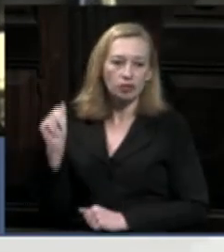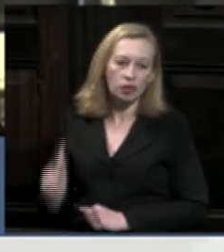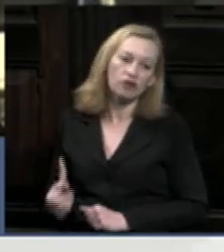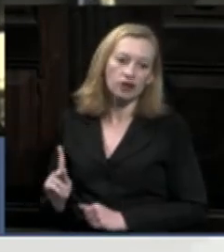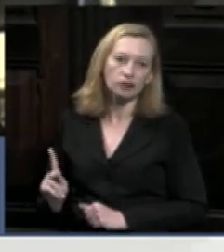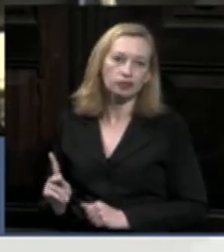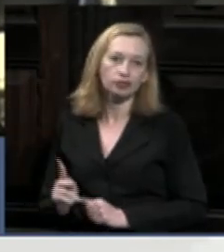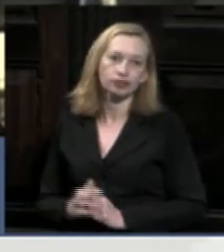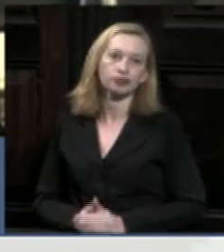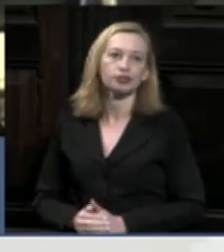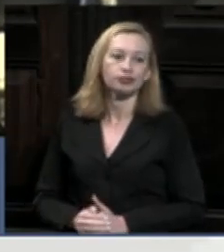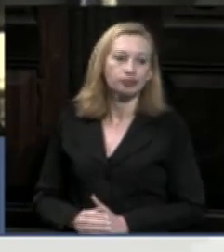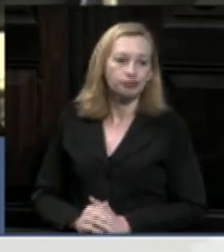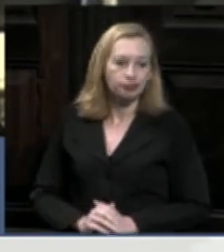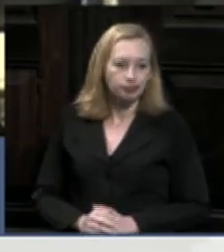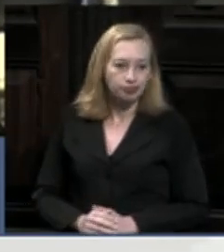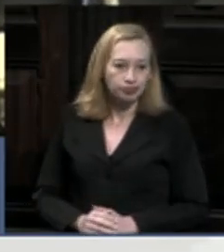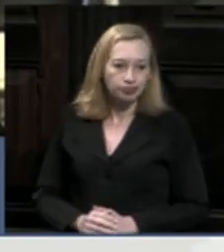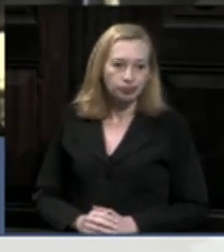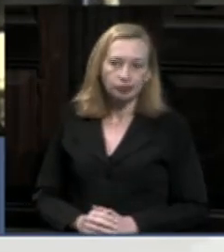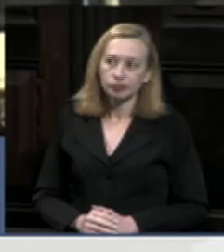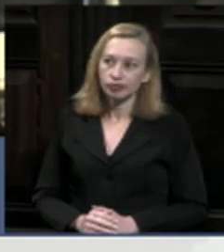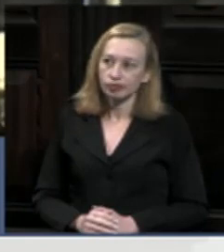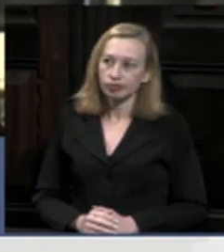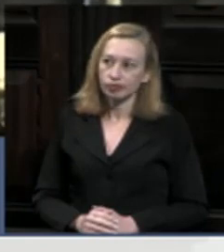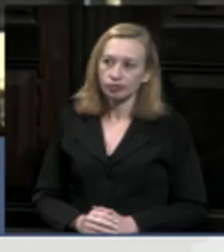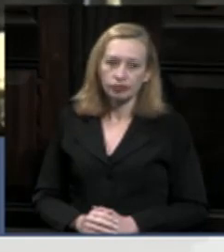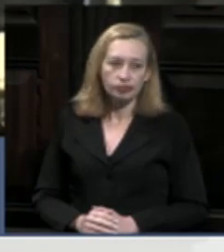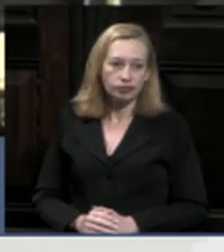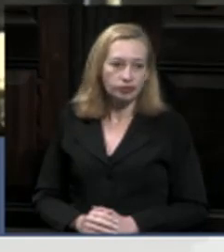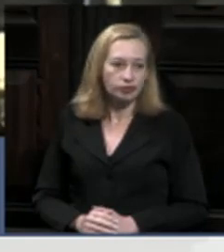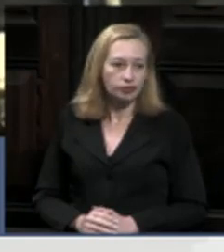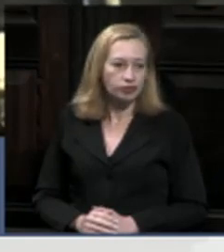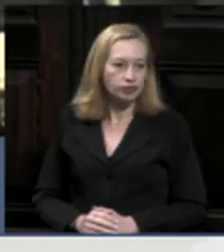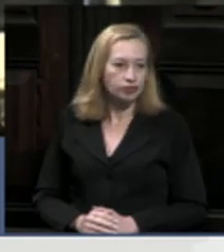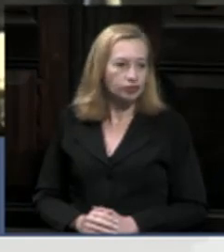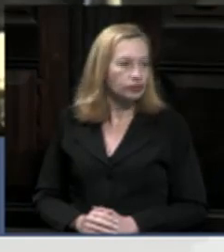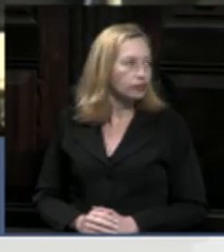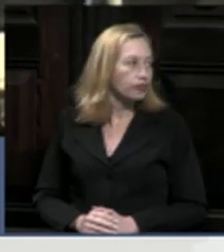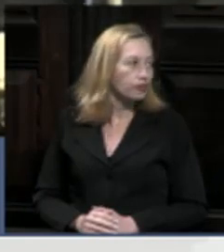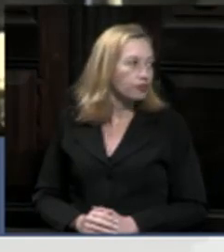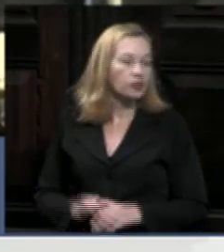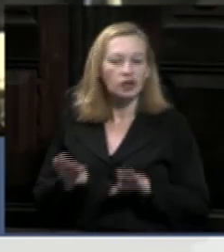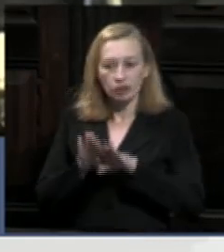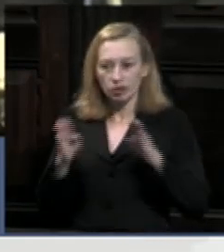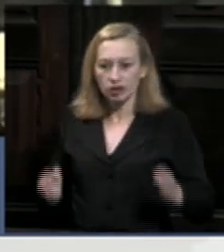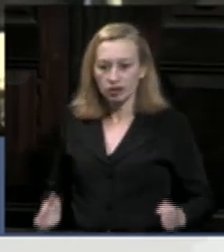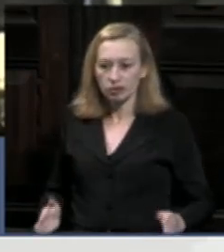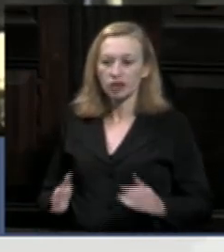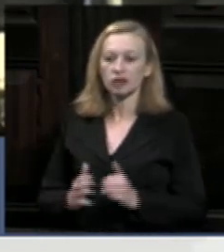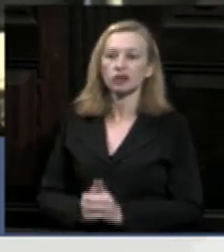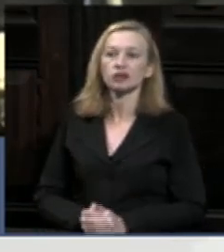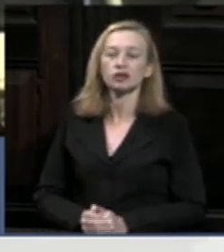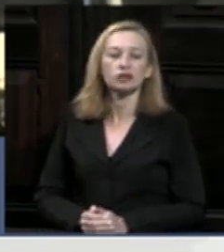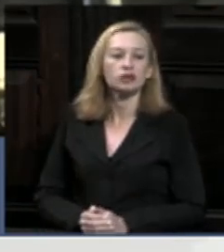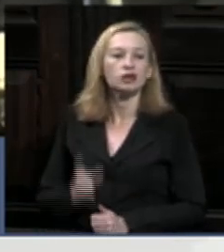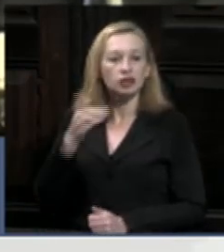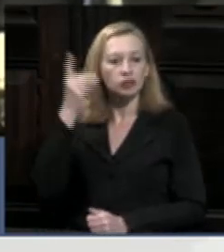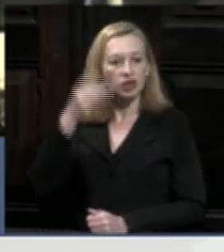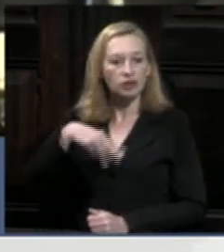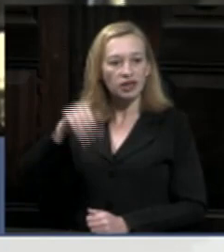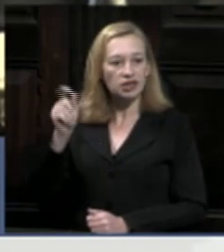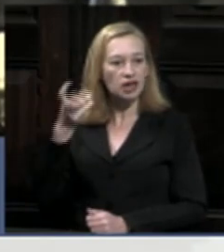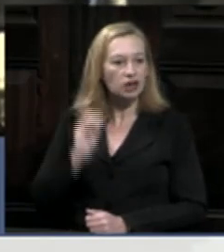aprovada em salvar os destaques a sobremesa requerimento destaques para marcelo